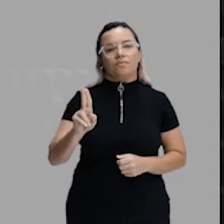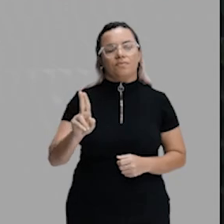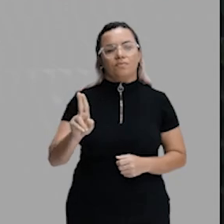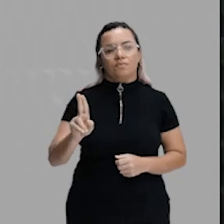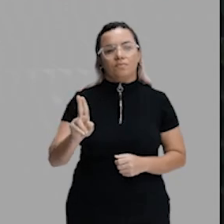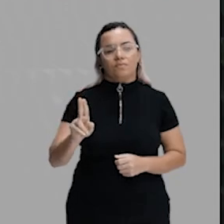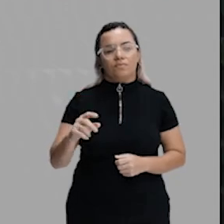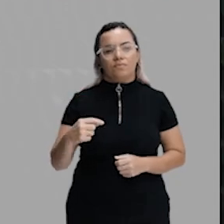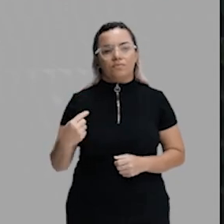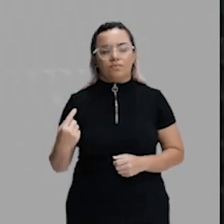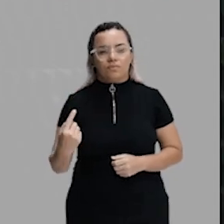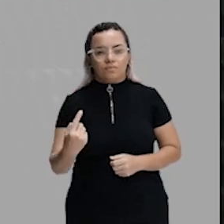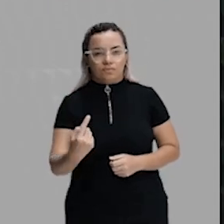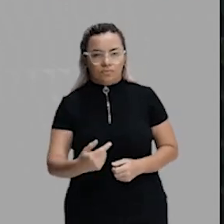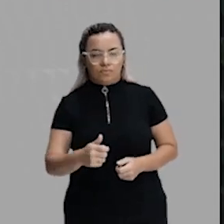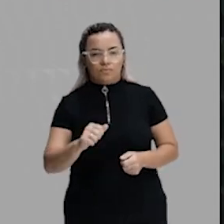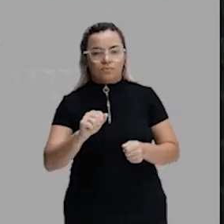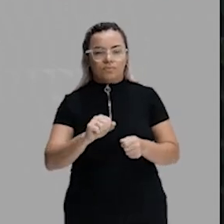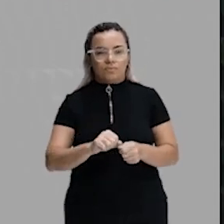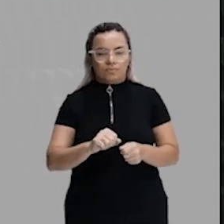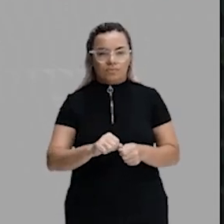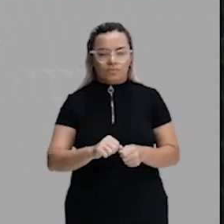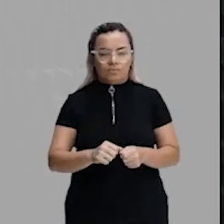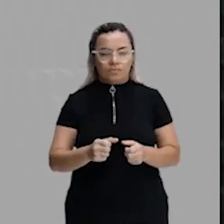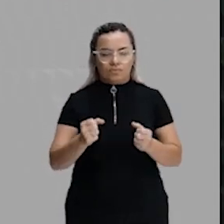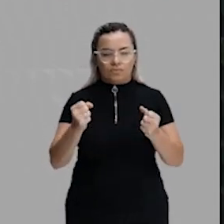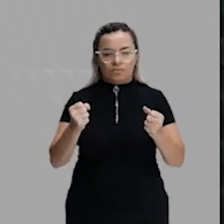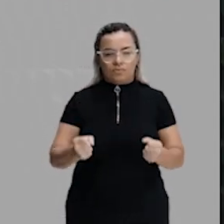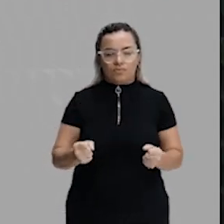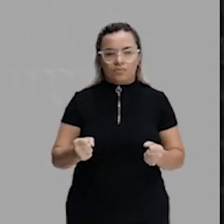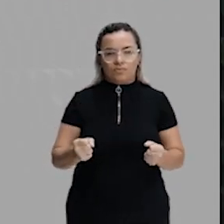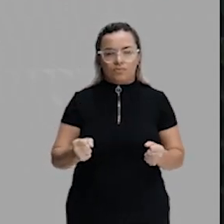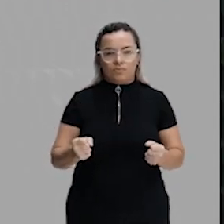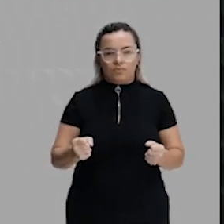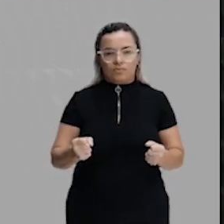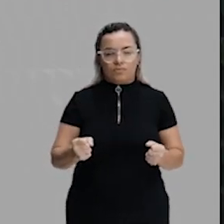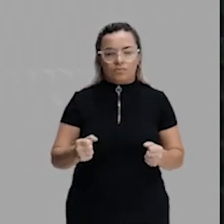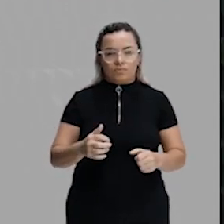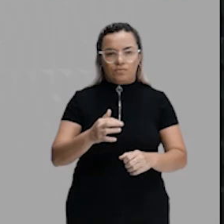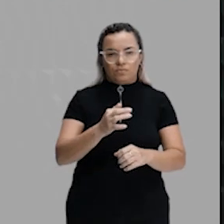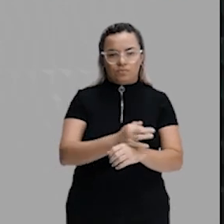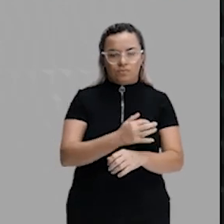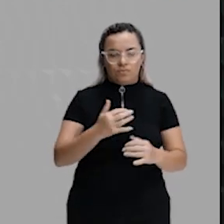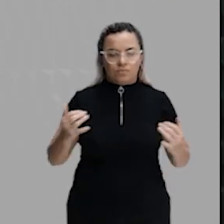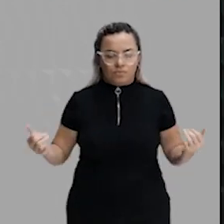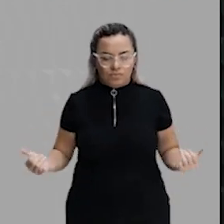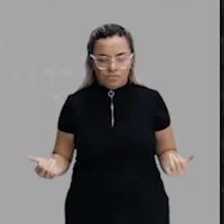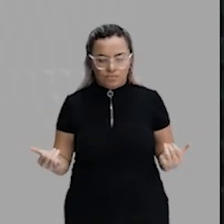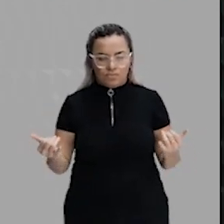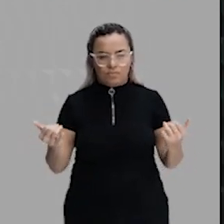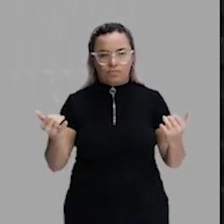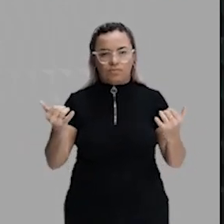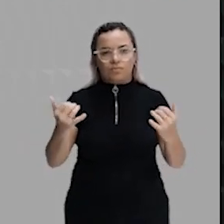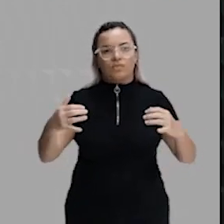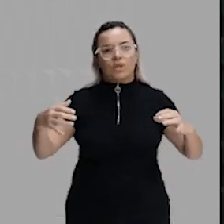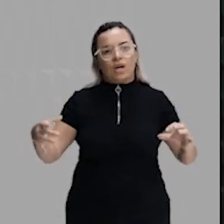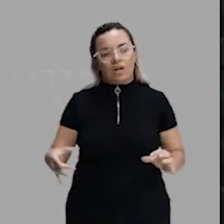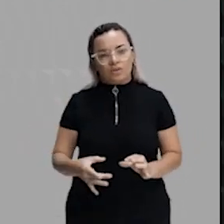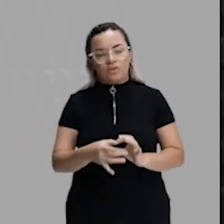o que nós fazemos para poder colocar esses resistores necessários nos circuitos é fazer as